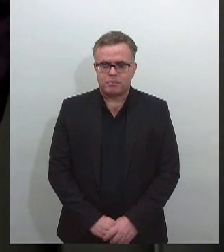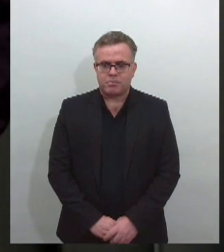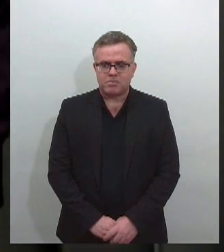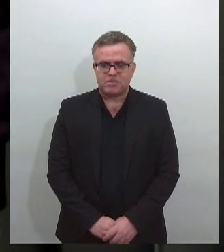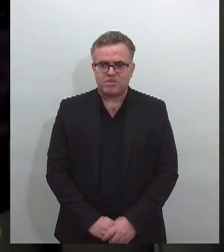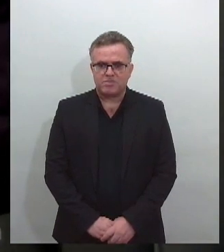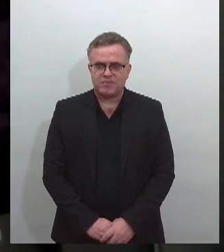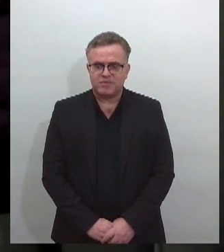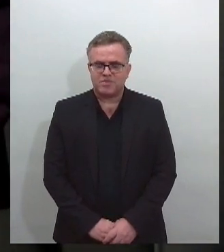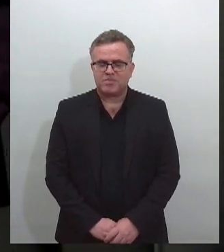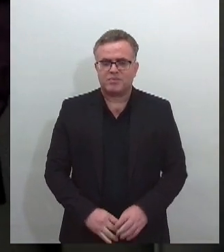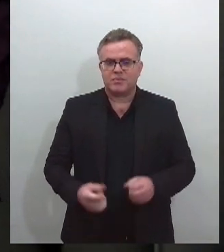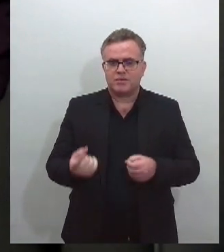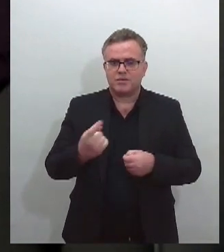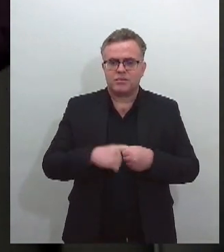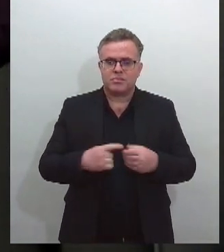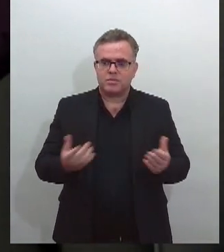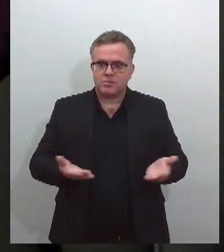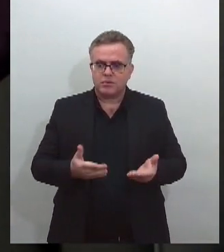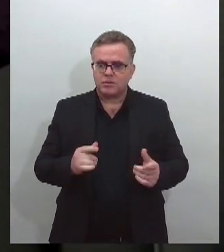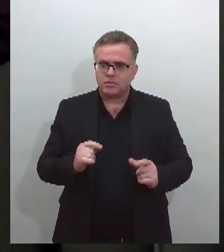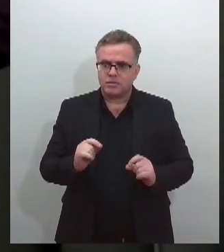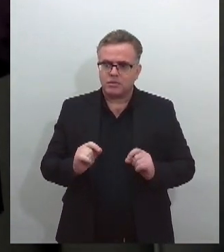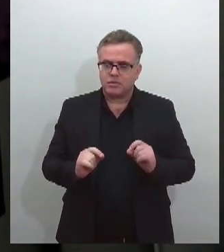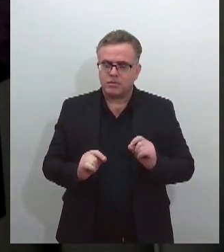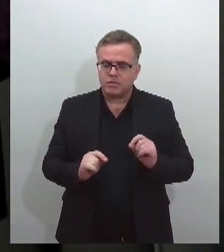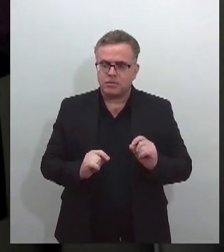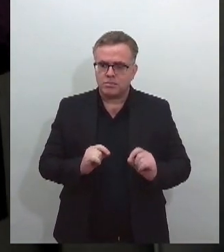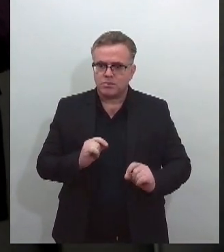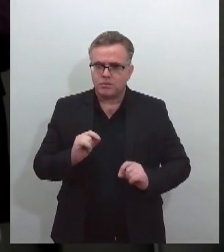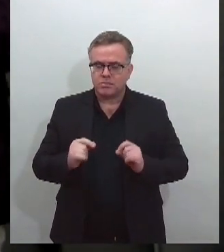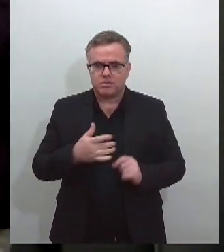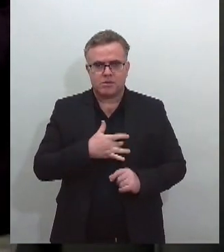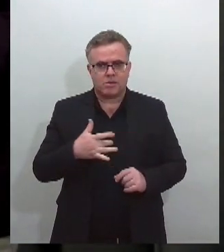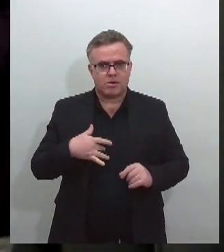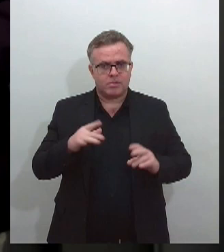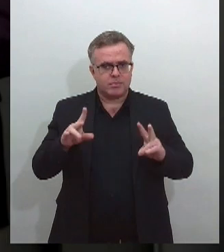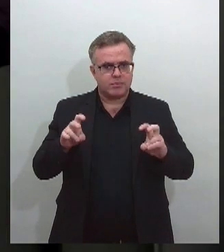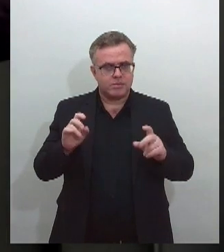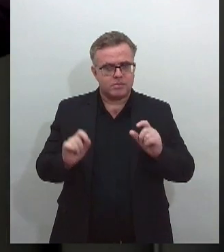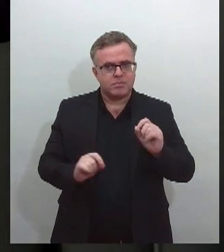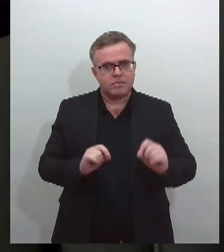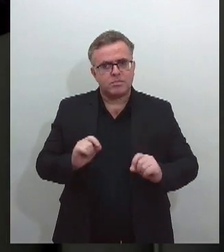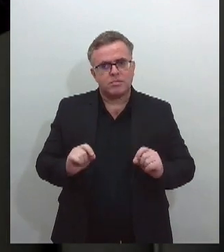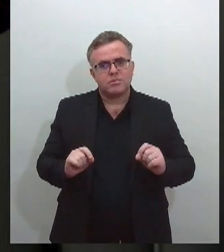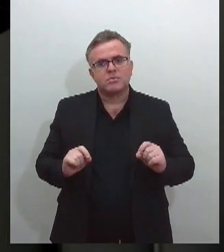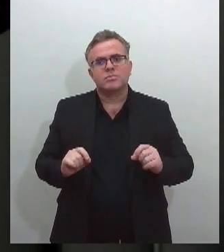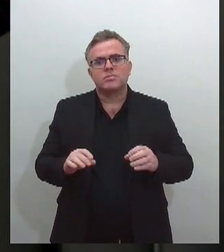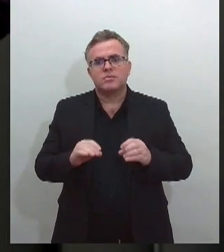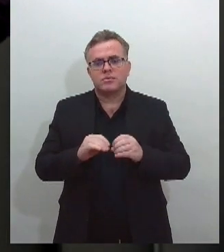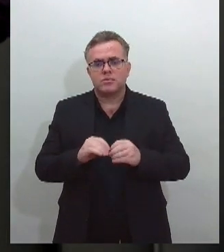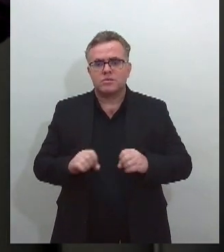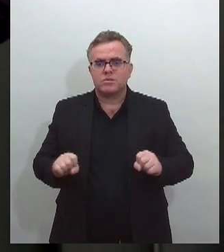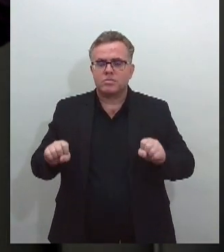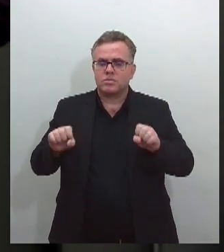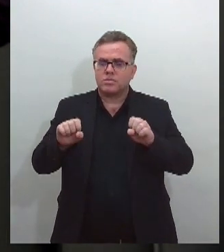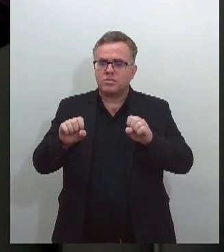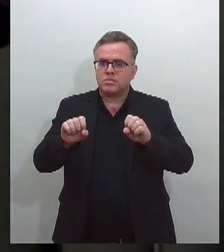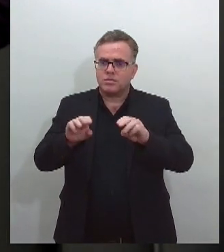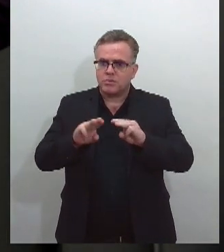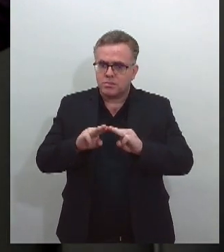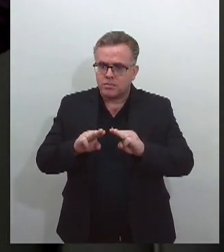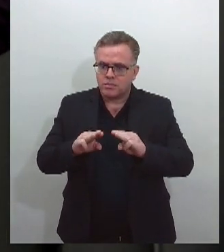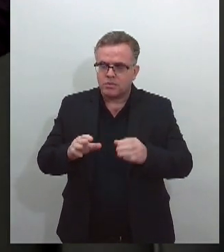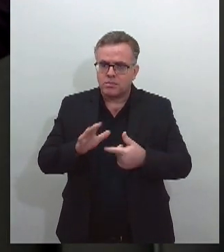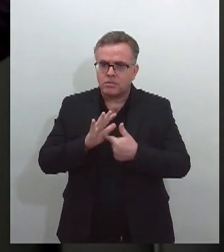Estamos de volta e agora o assunto é saúde. Recentemente, a Organização Mundial da Saúde divulgou uma nova diretriz sobre o